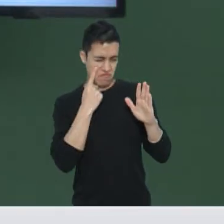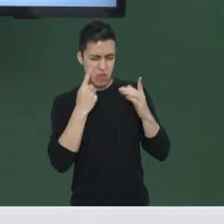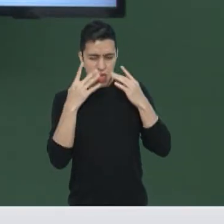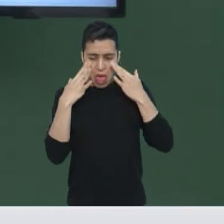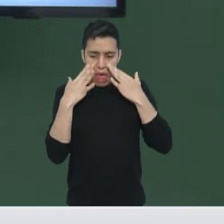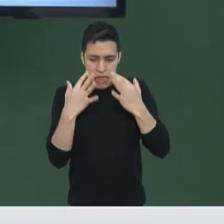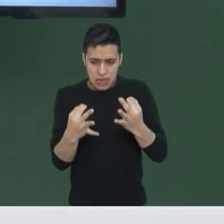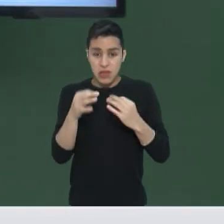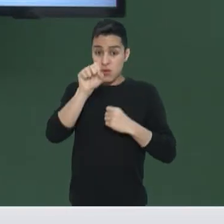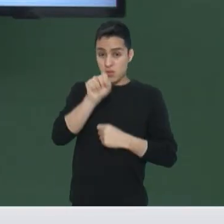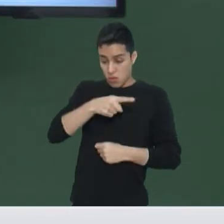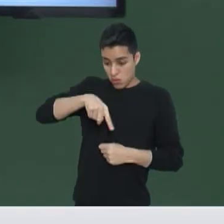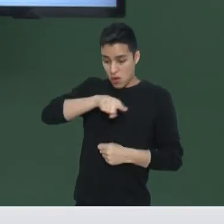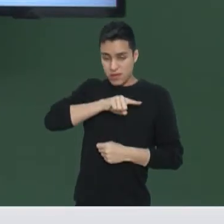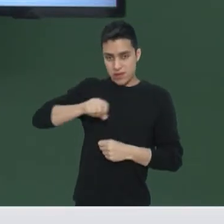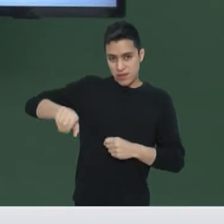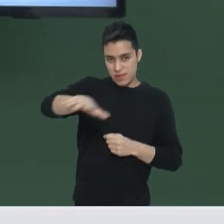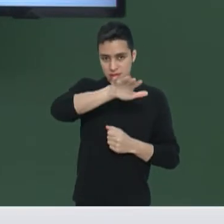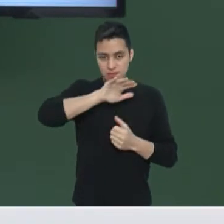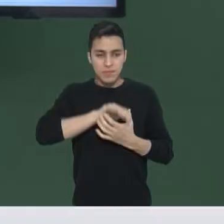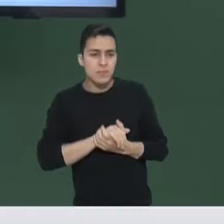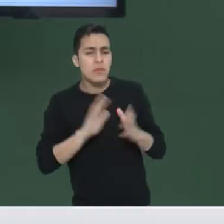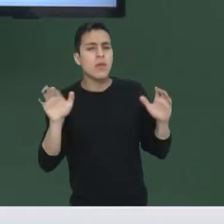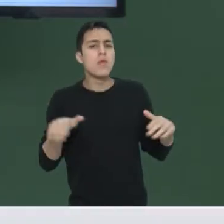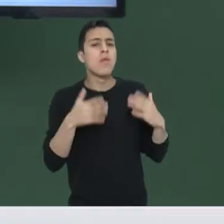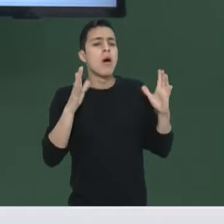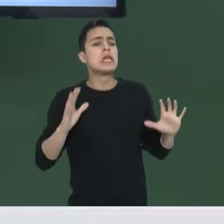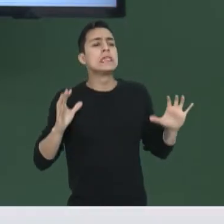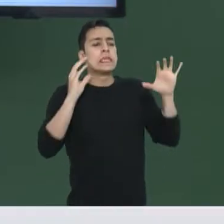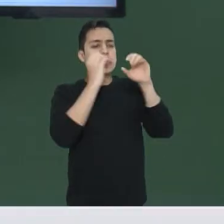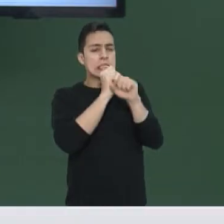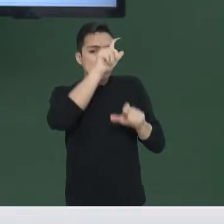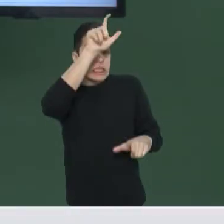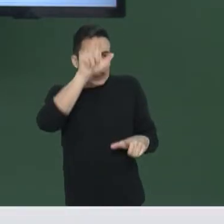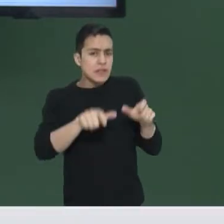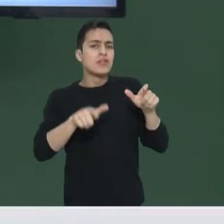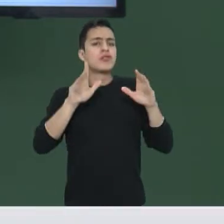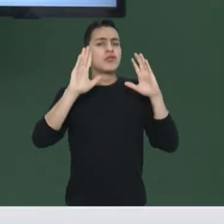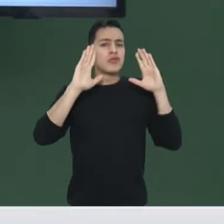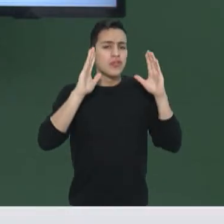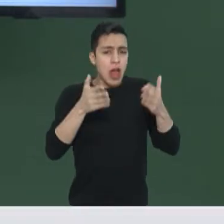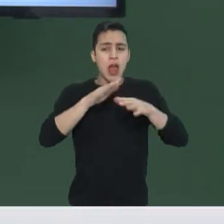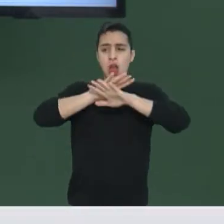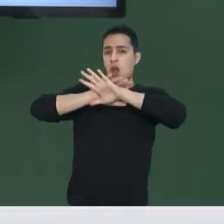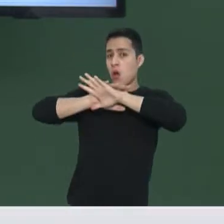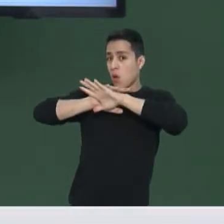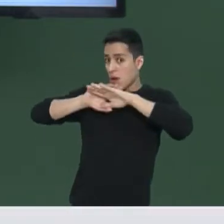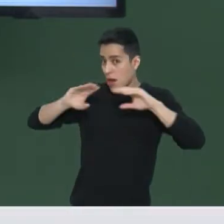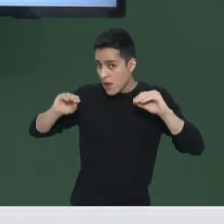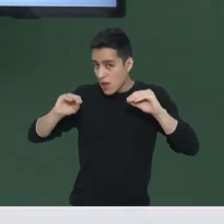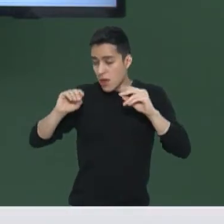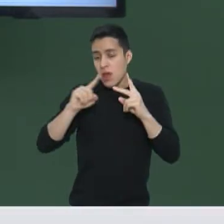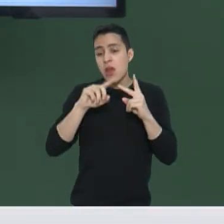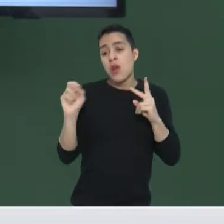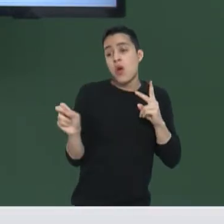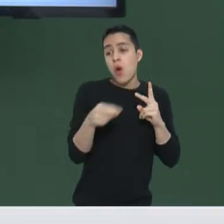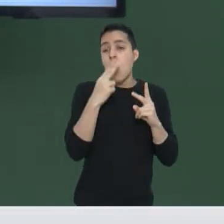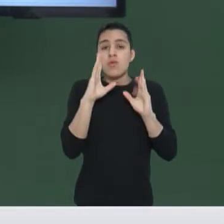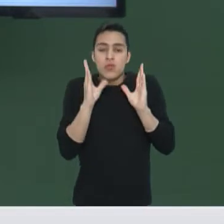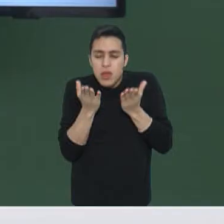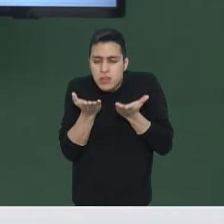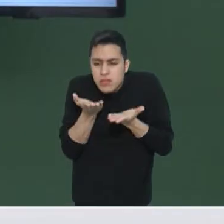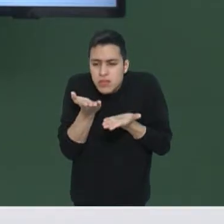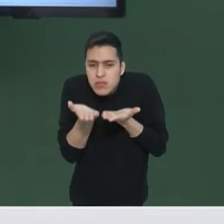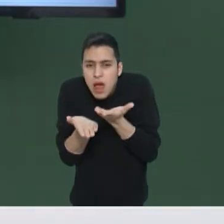nos concentrar na nossa região. Qual é o número de pessoas que estão curadas ou em